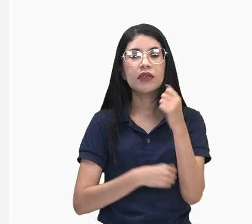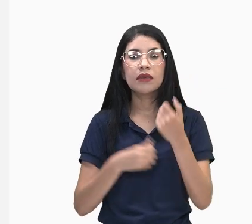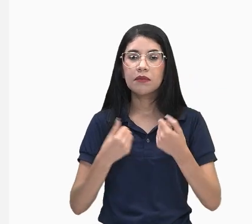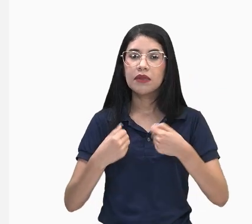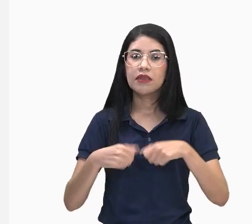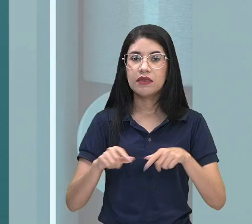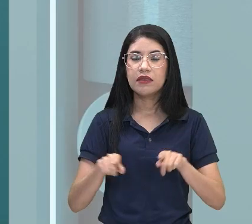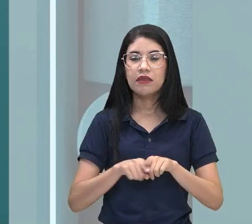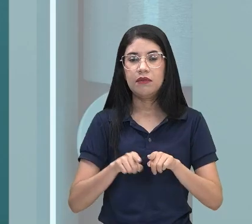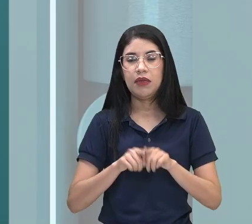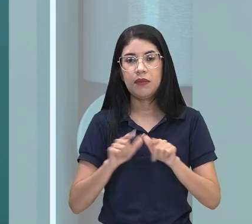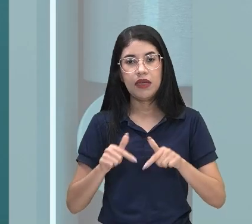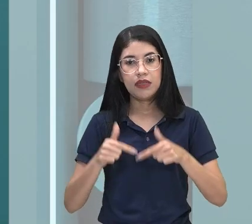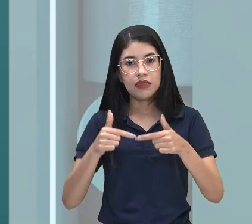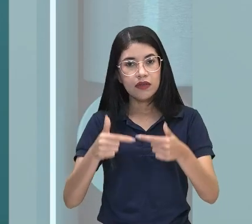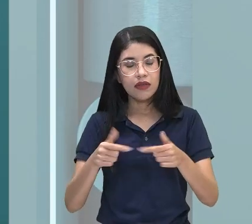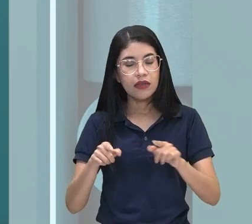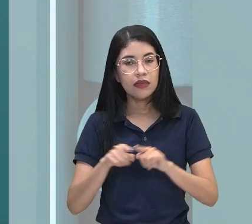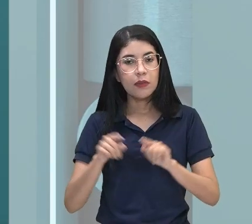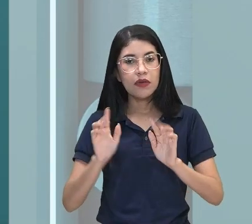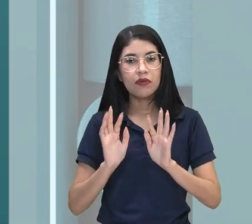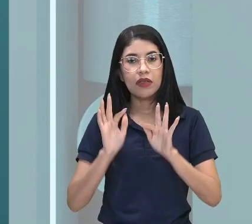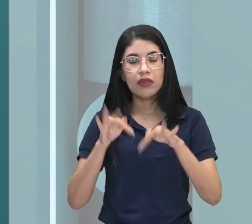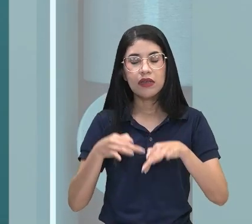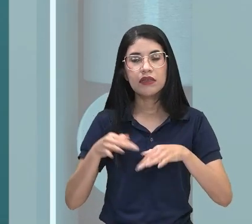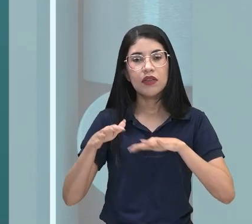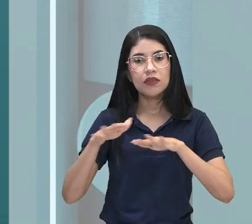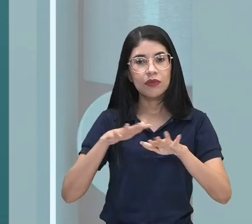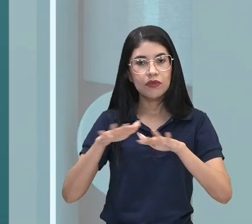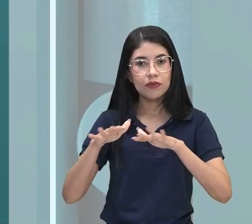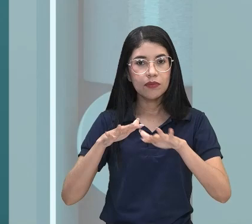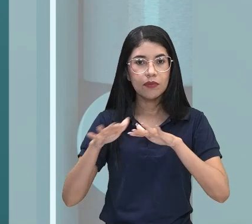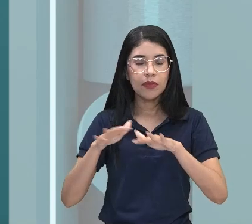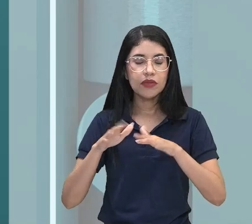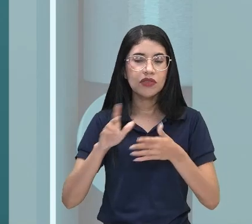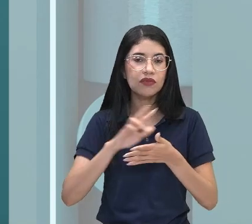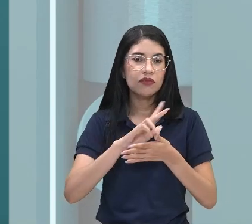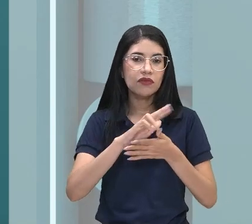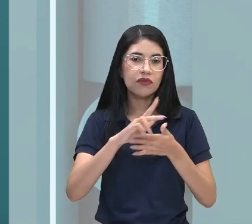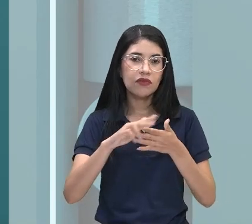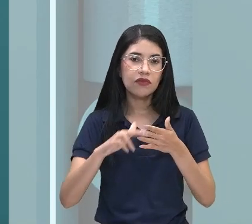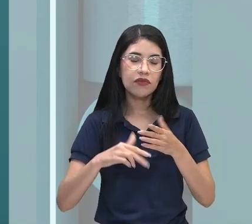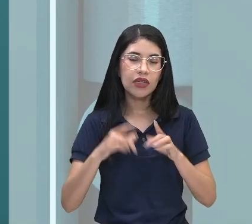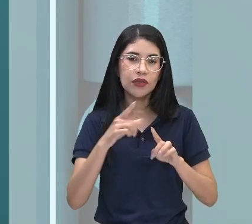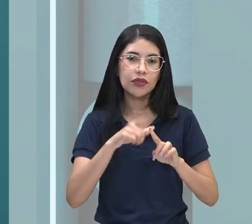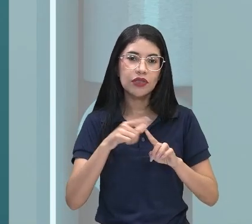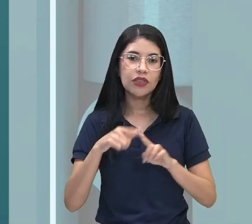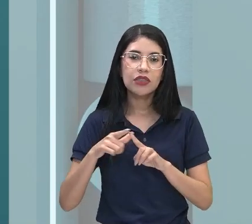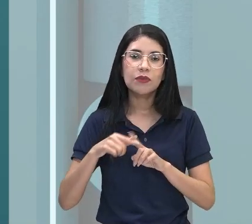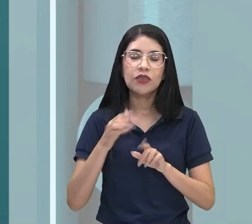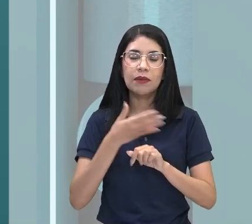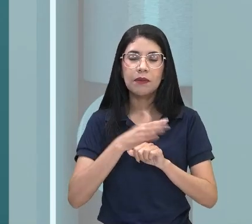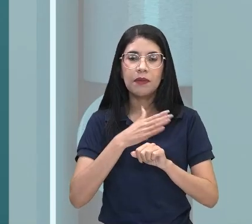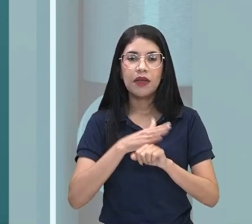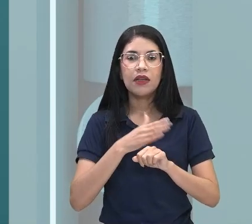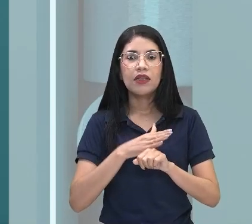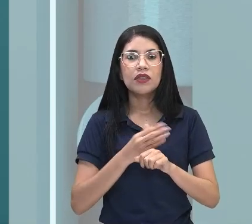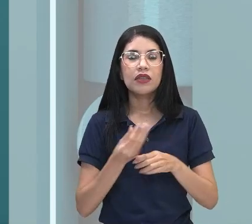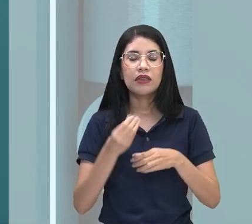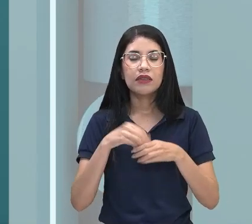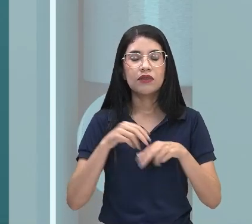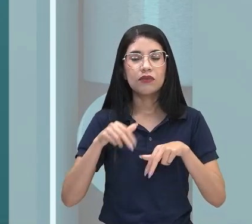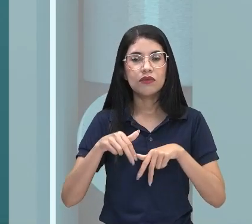para executar, para finalizar as movimentações das muitas provas existentes dentro do